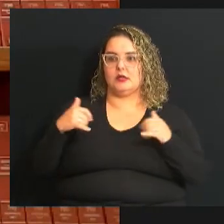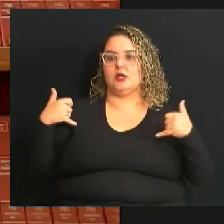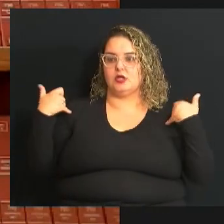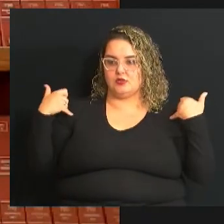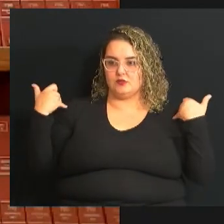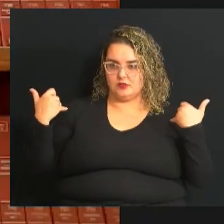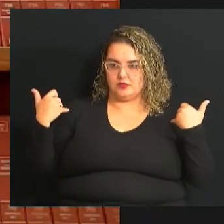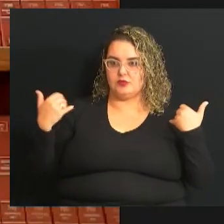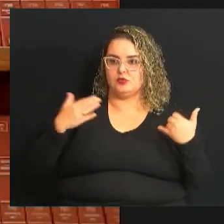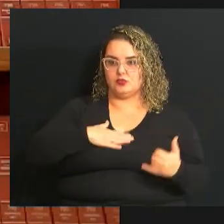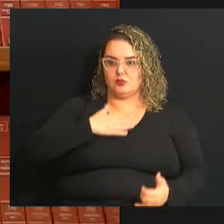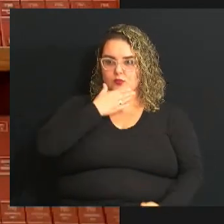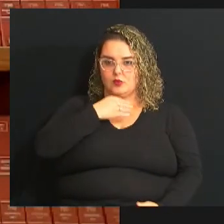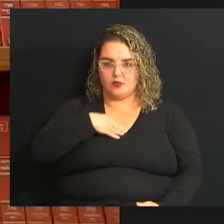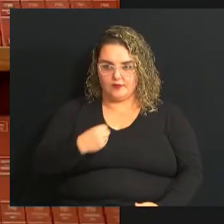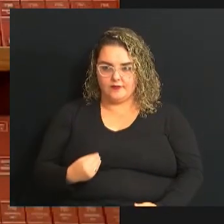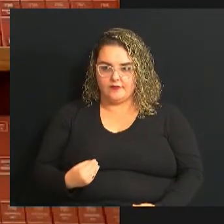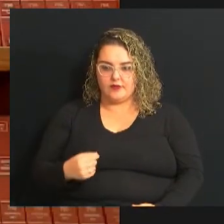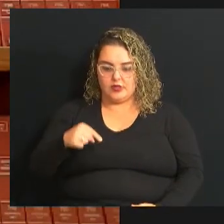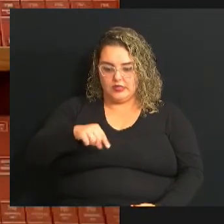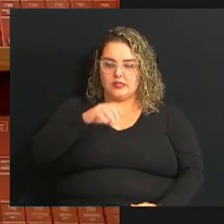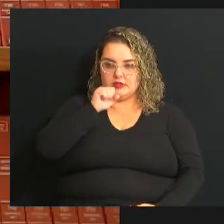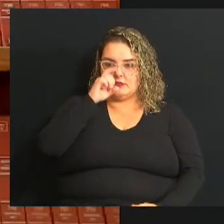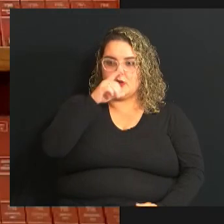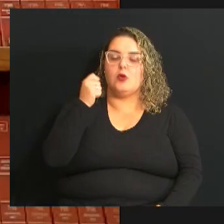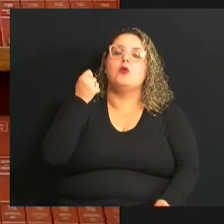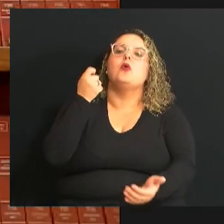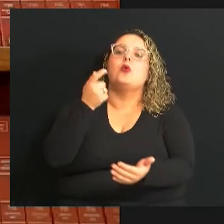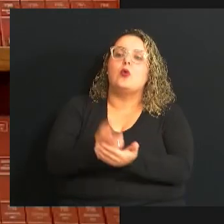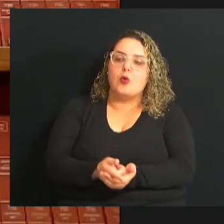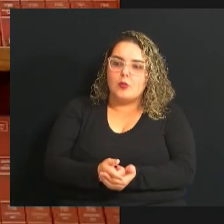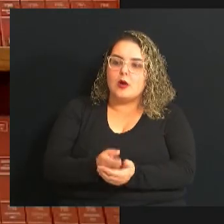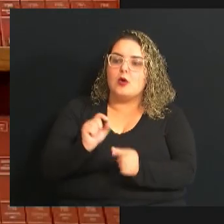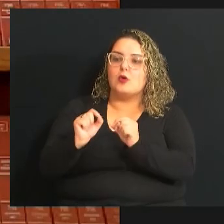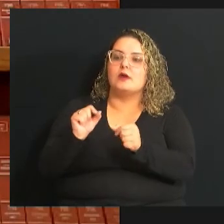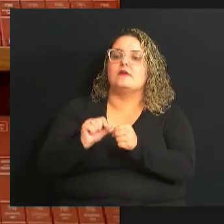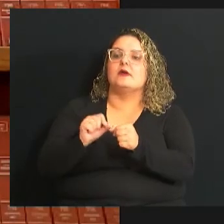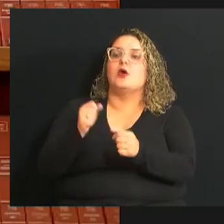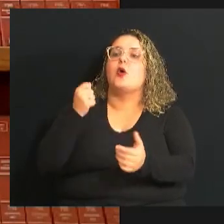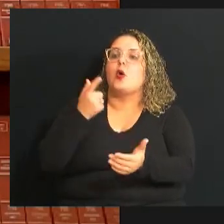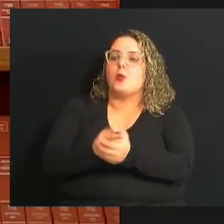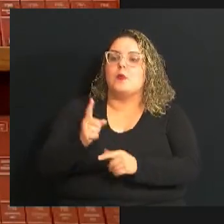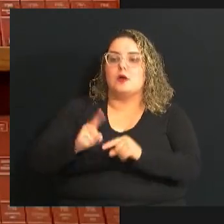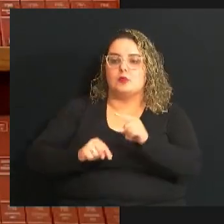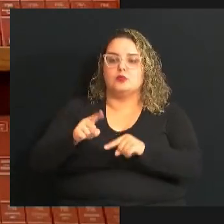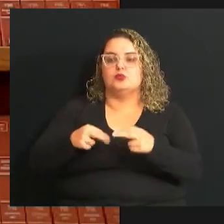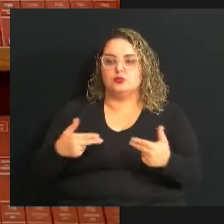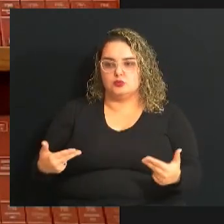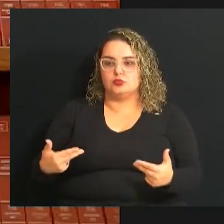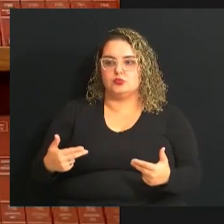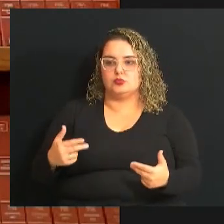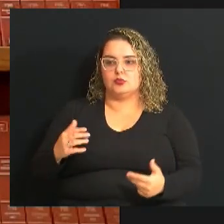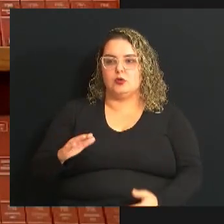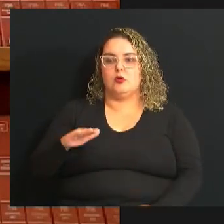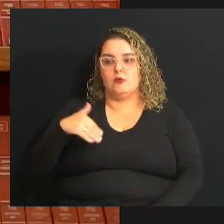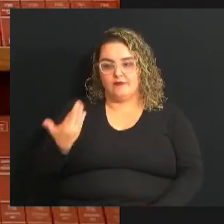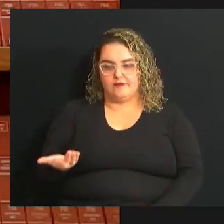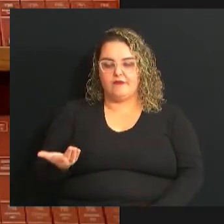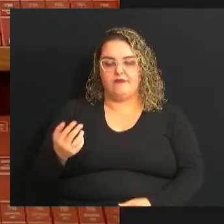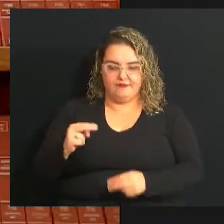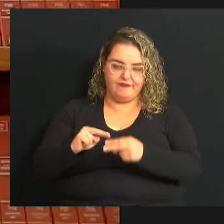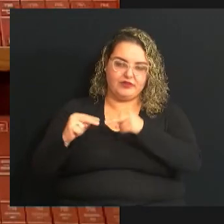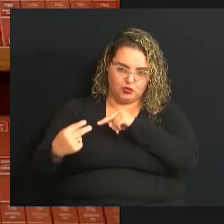procuravam atendimento na unidade, então, devem buscar o centro de saúde de referência para o seu bairro. Então, o centro de saúde mais perto